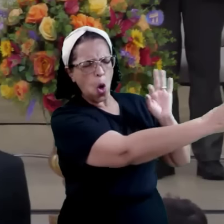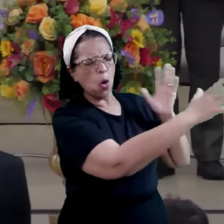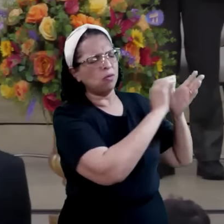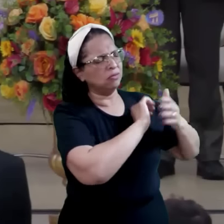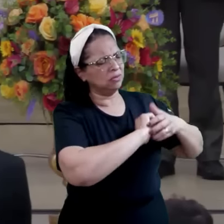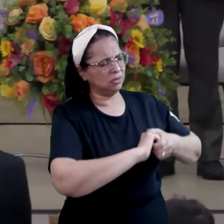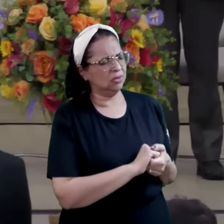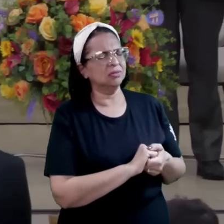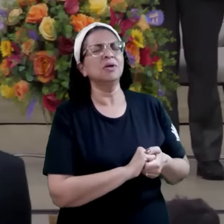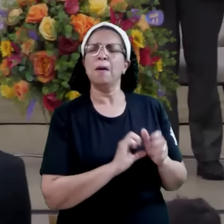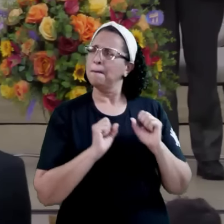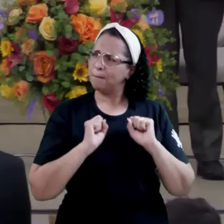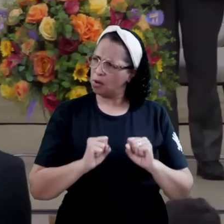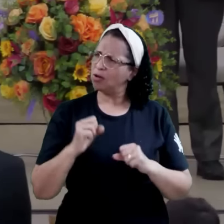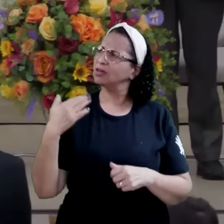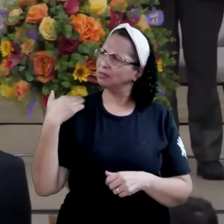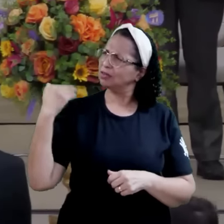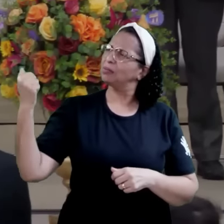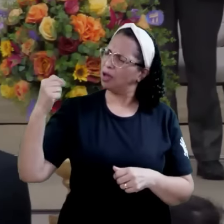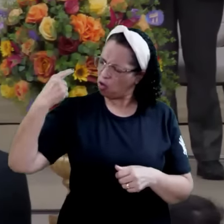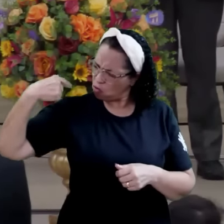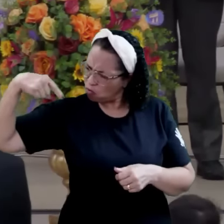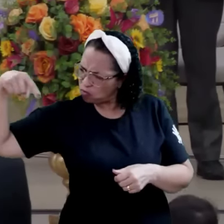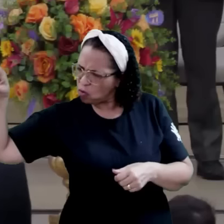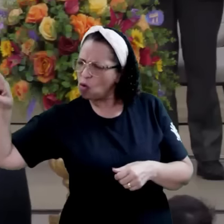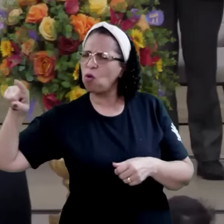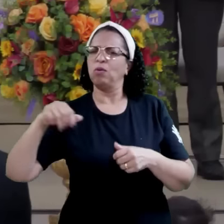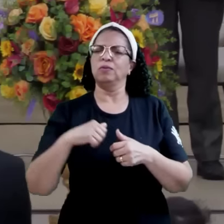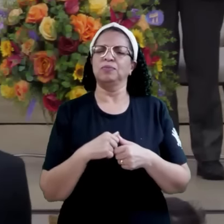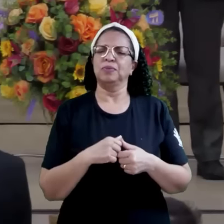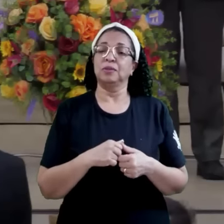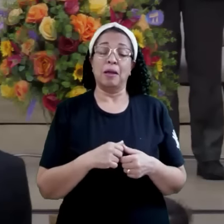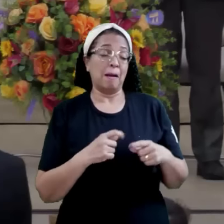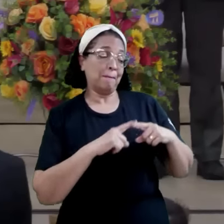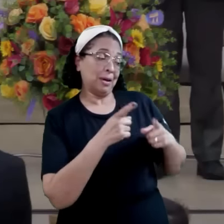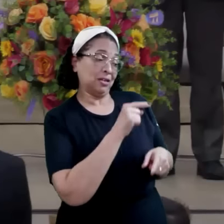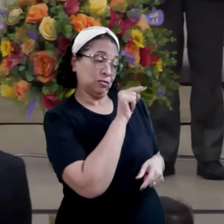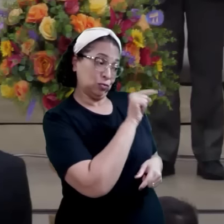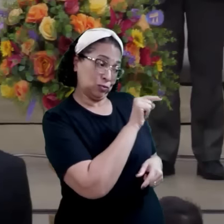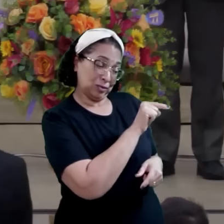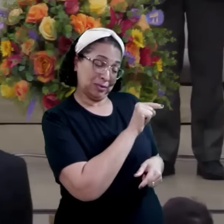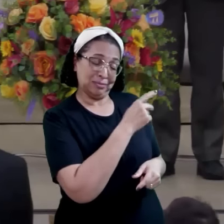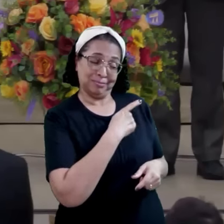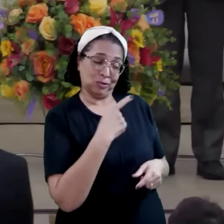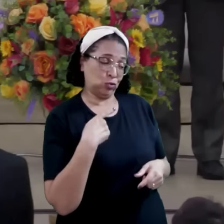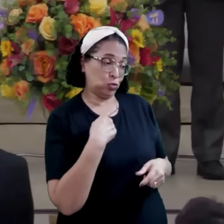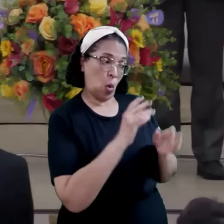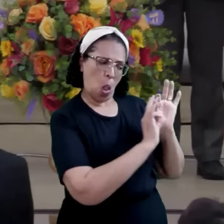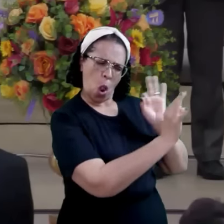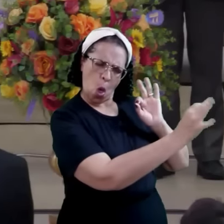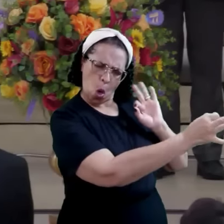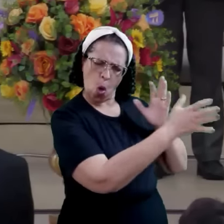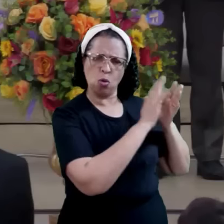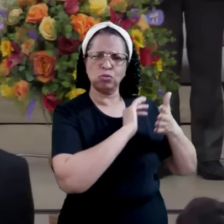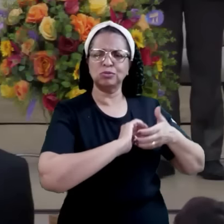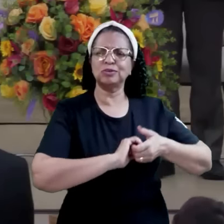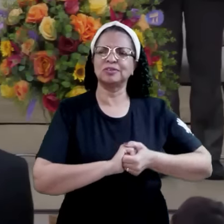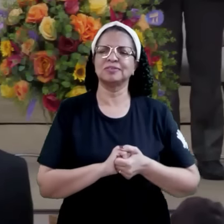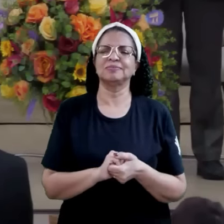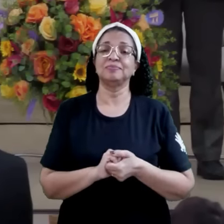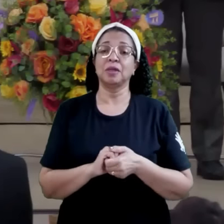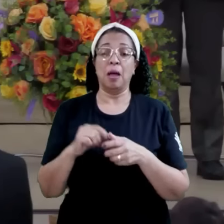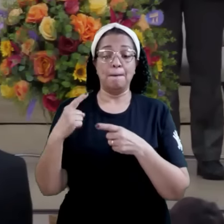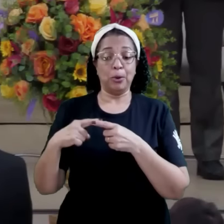eu tô pronto não mas é muito longe se o Senhor tivesse mais perto era mais fácil nós termos o senhor falou porque aqui na nossa